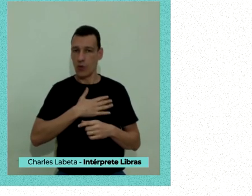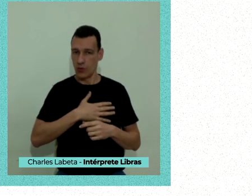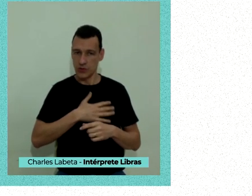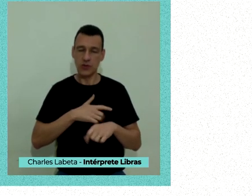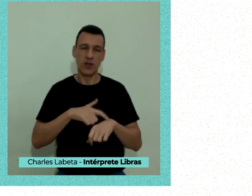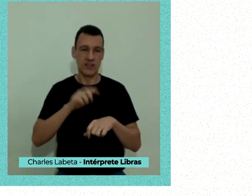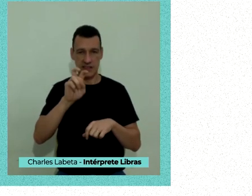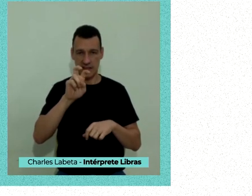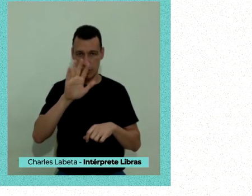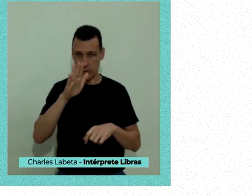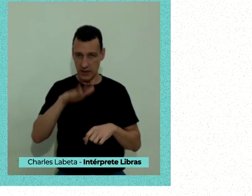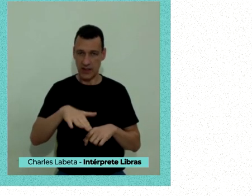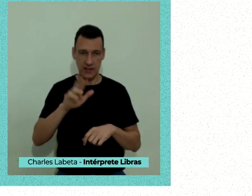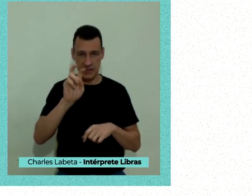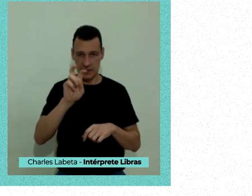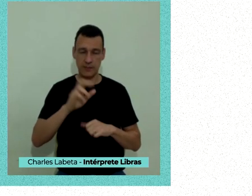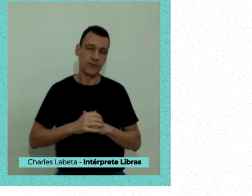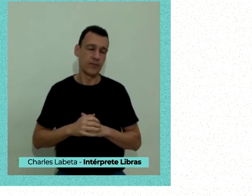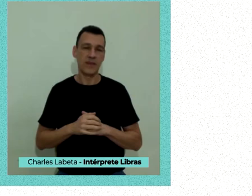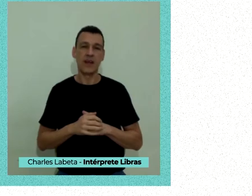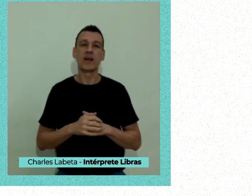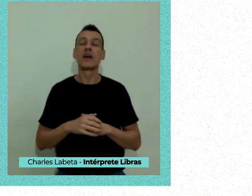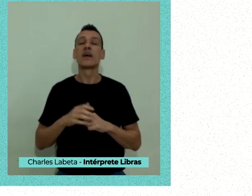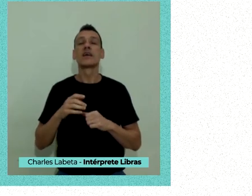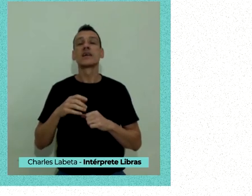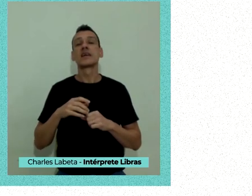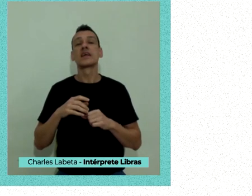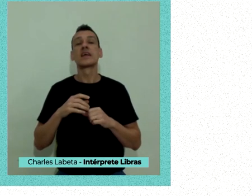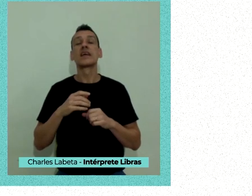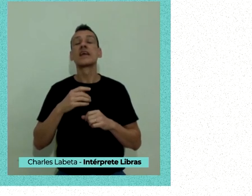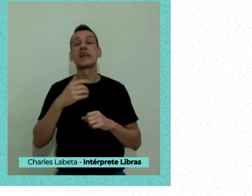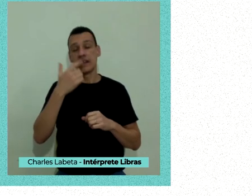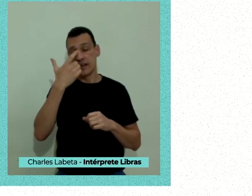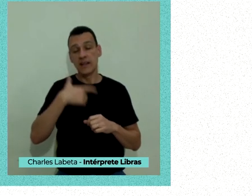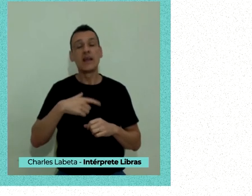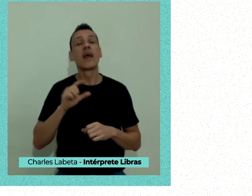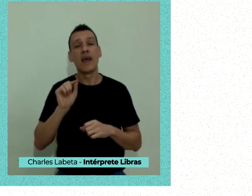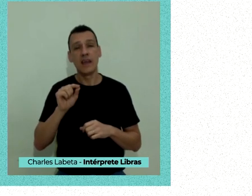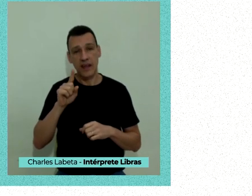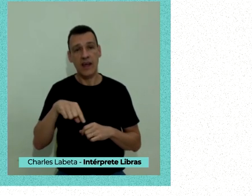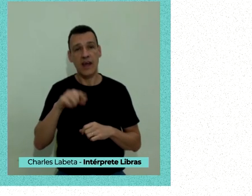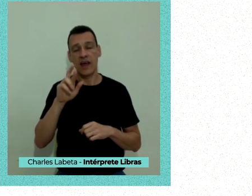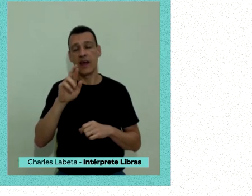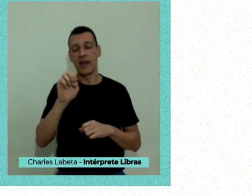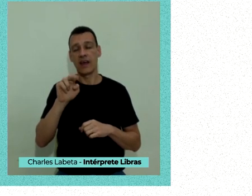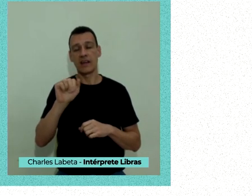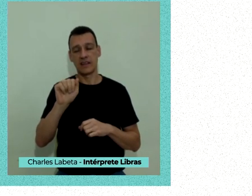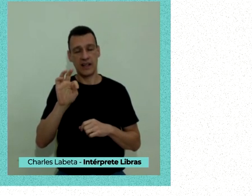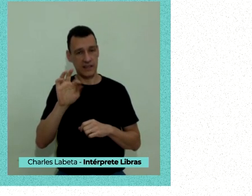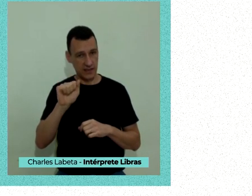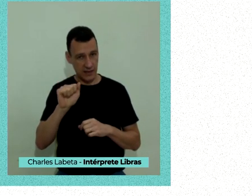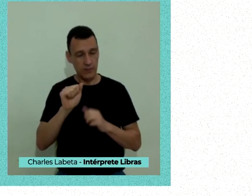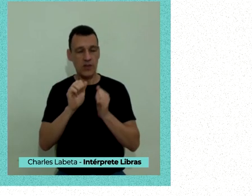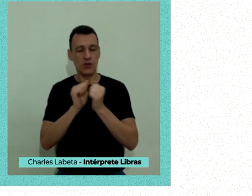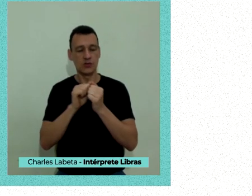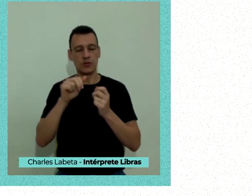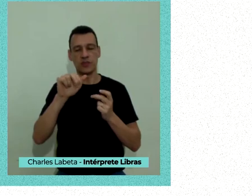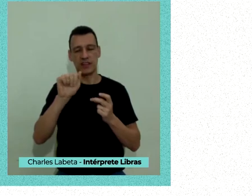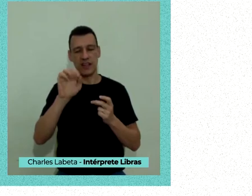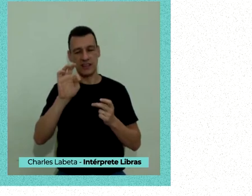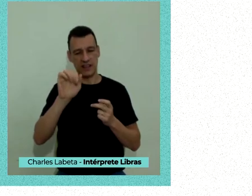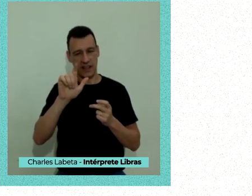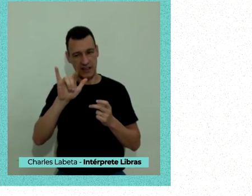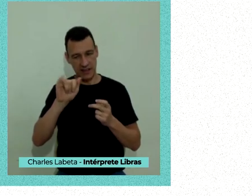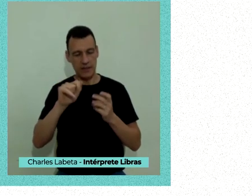horas. Quem estará aqui com vocês, não vou ser eu, é a Renata Assunção, com a Natália Neres e o Paulo